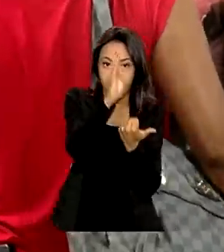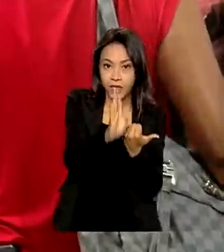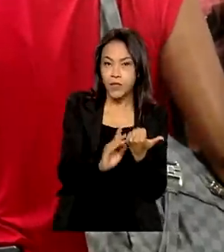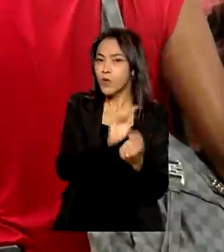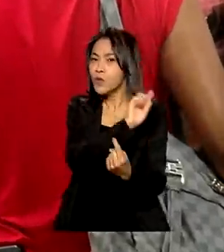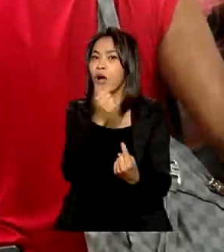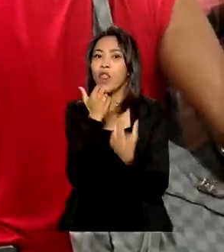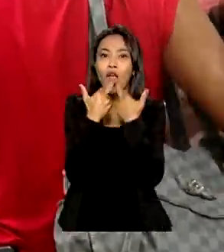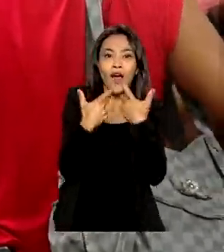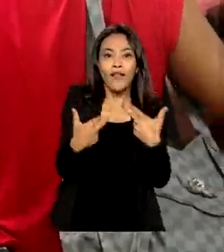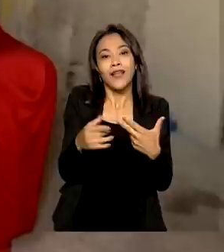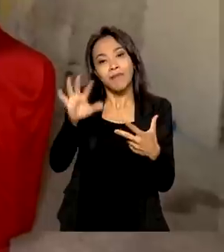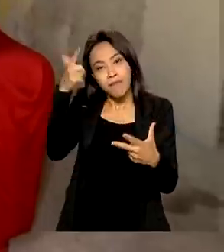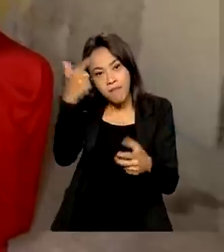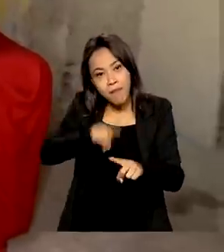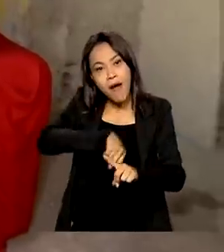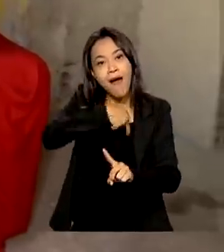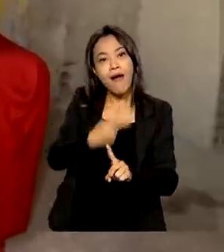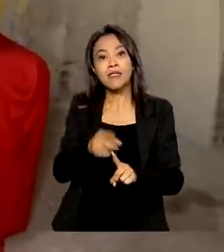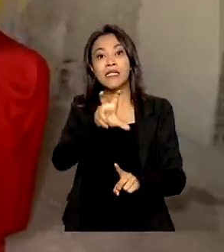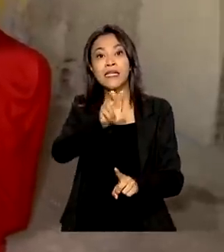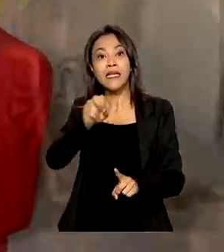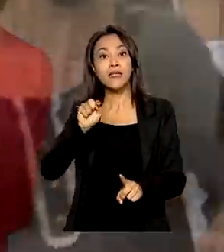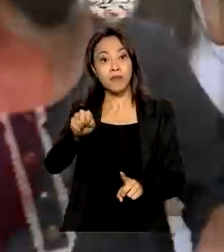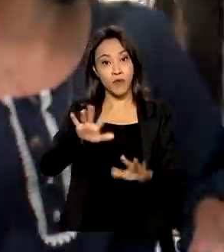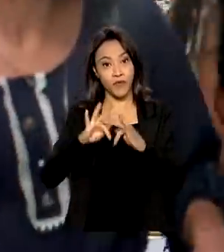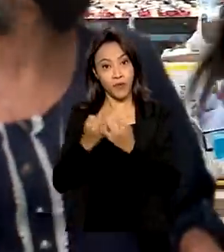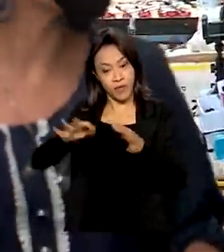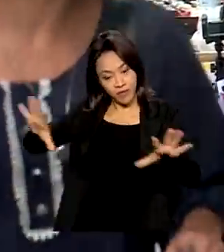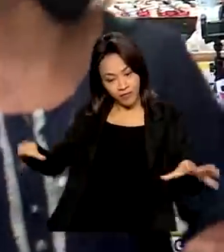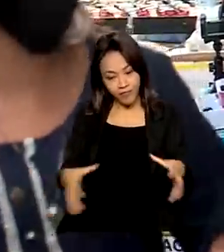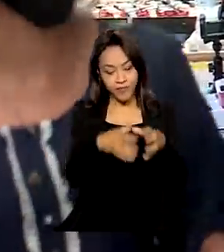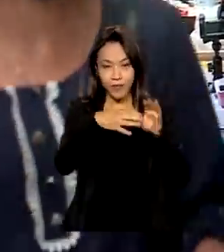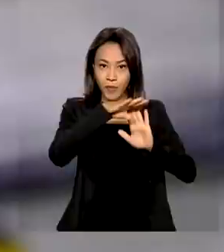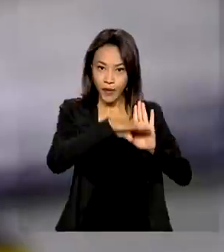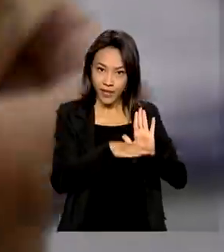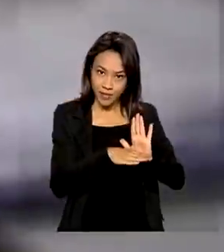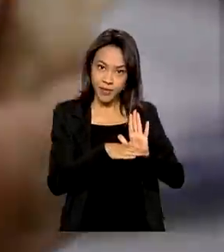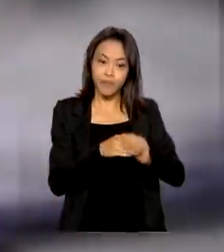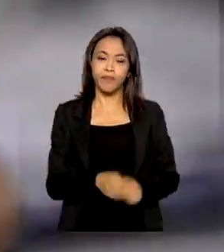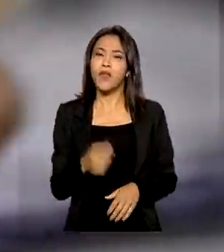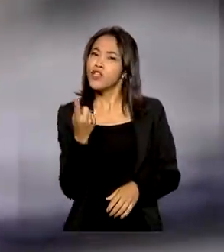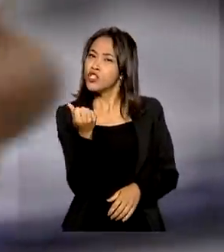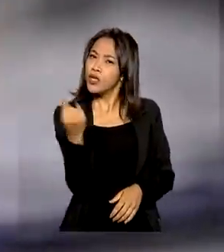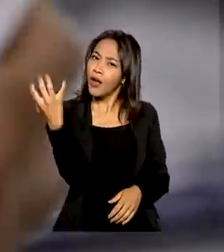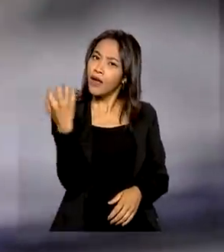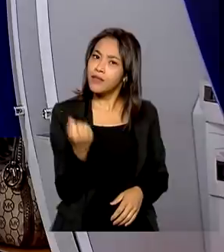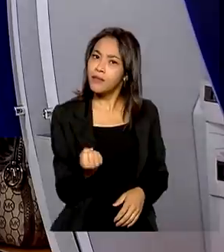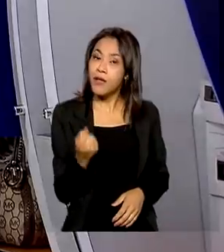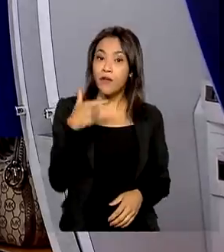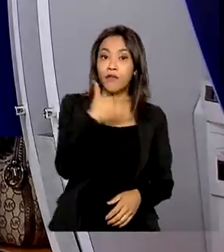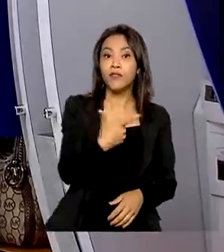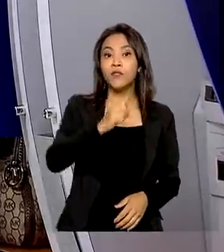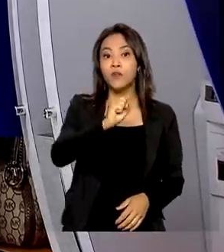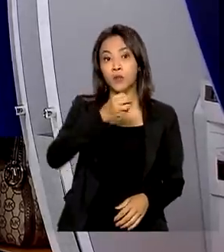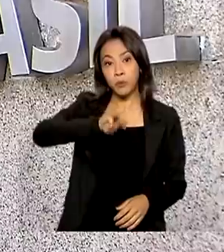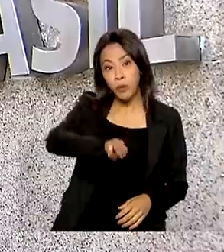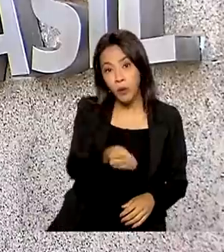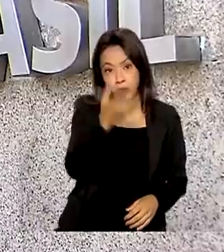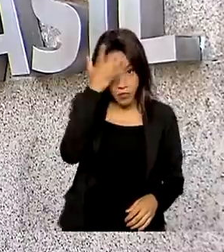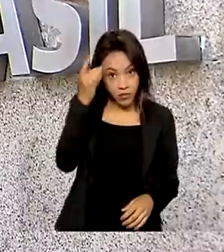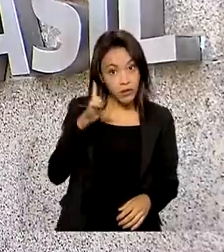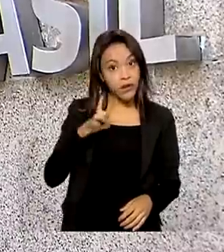inclusão de mais de 500 mil famílias no programa valores a receber pelo menos 28 milhões de brasileiros